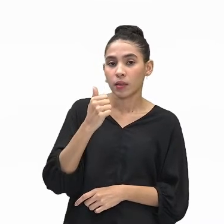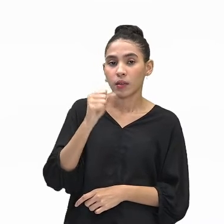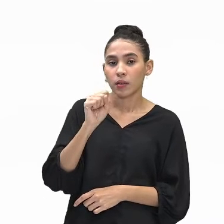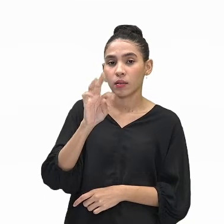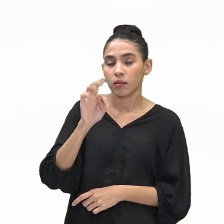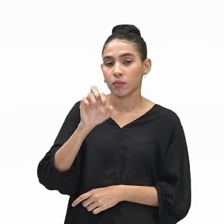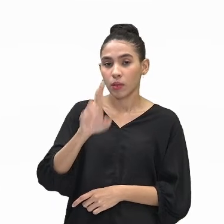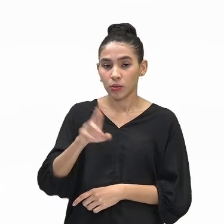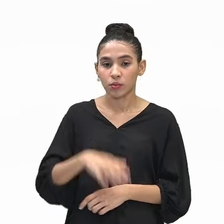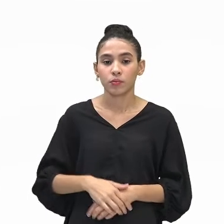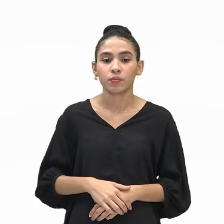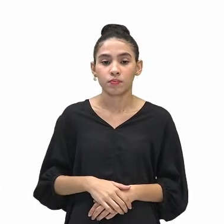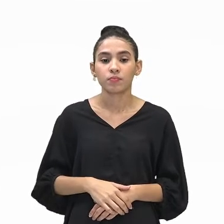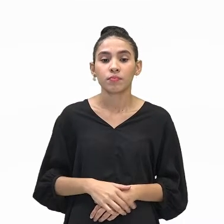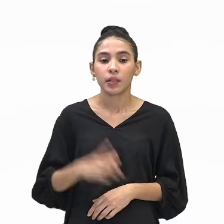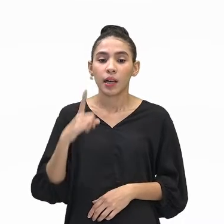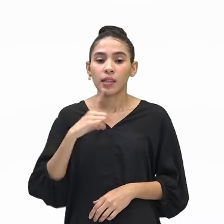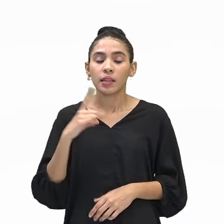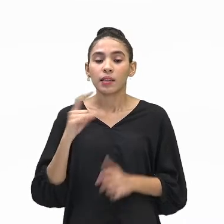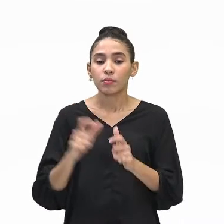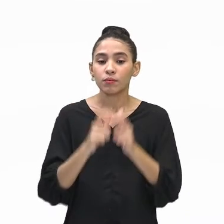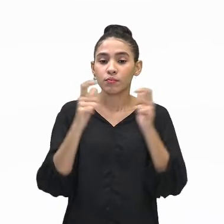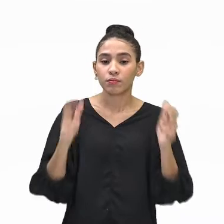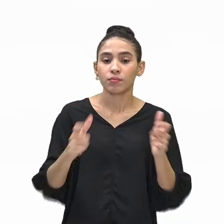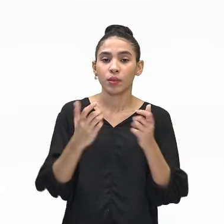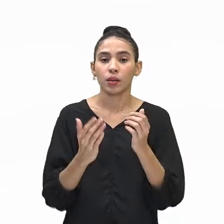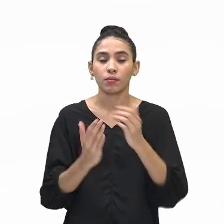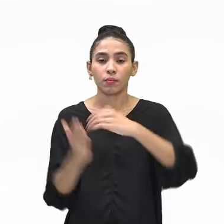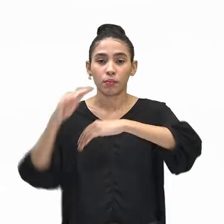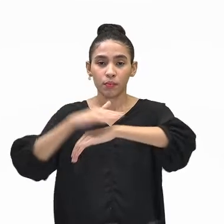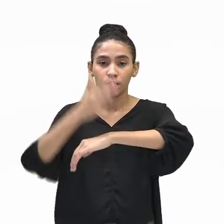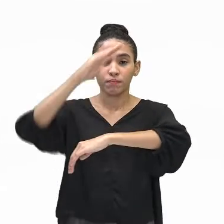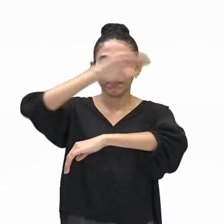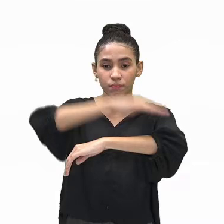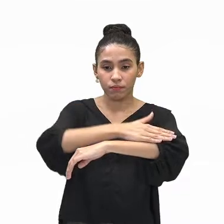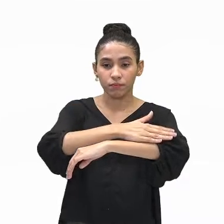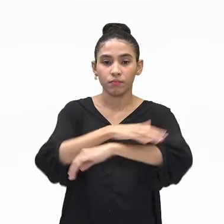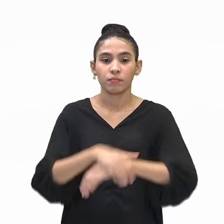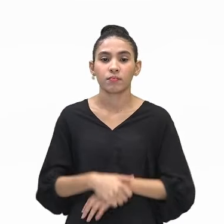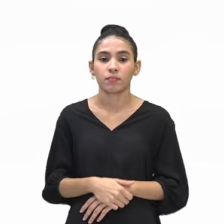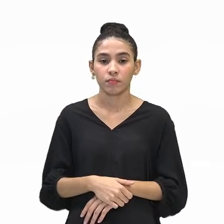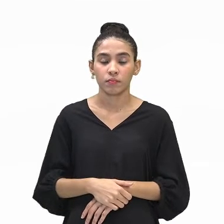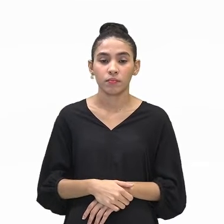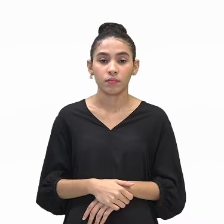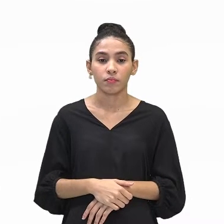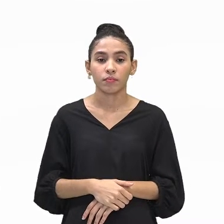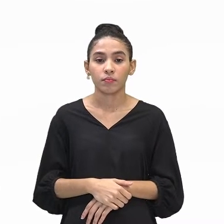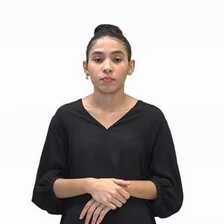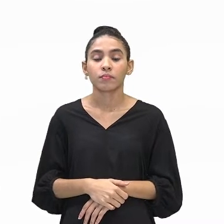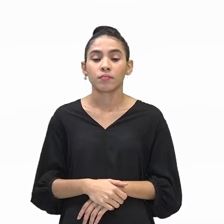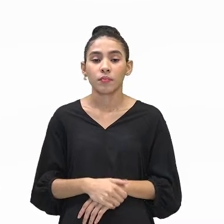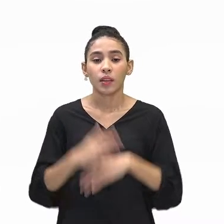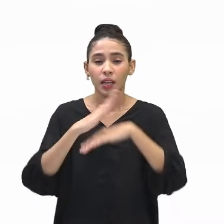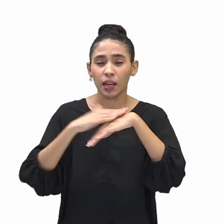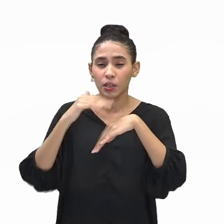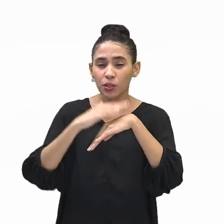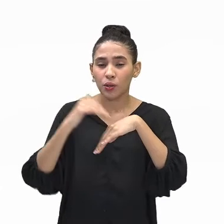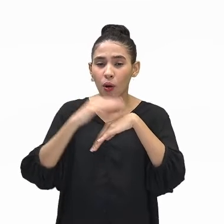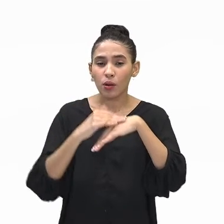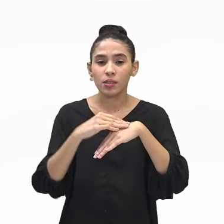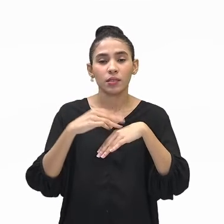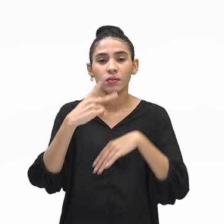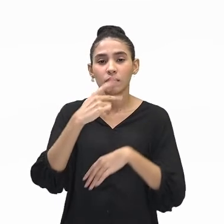ó. Dono de um rebanho que cubra monte e prado. Continuando. Porém, gentil pastor, o teu